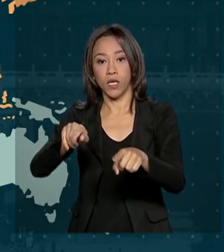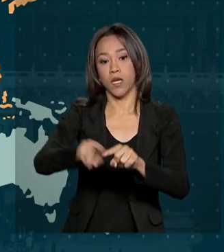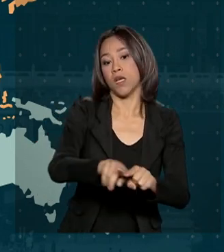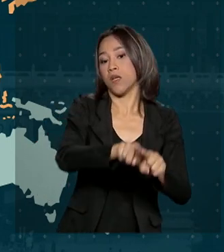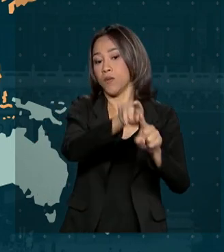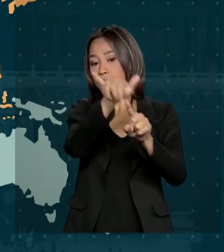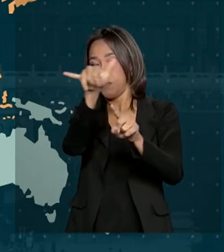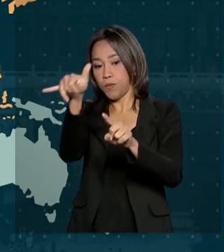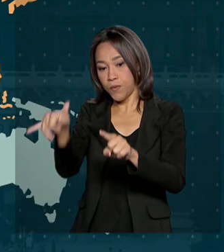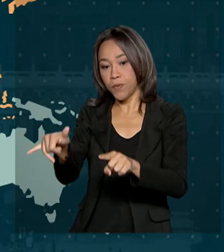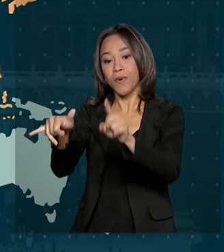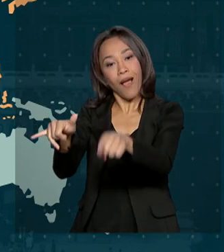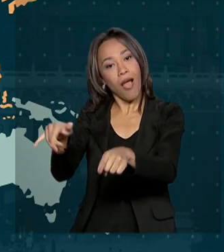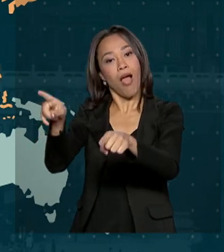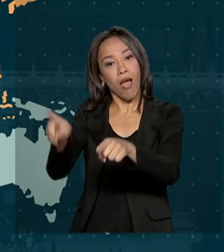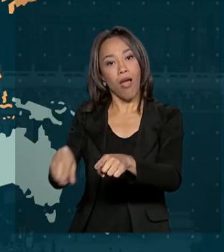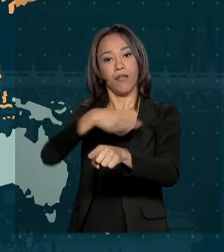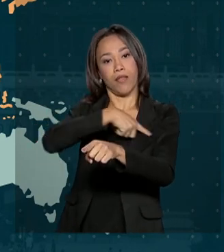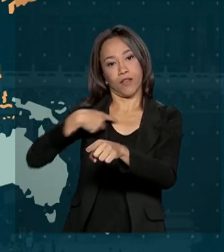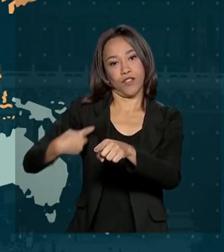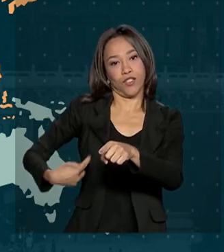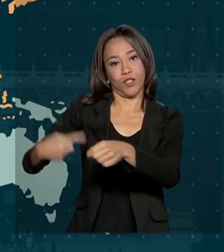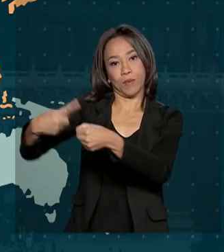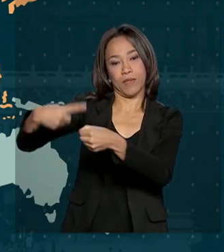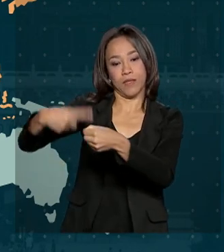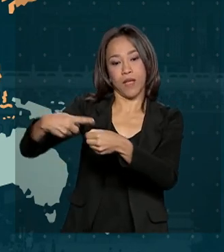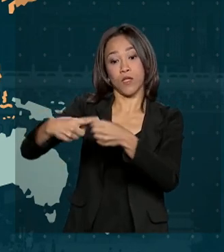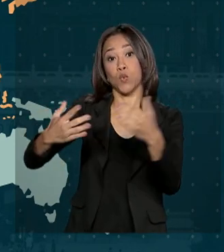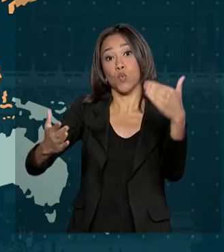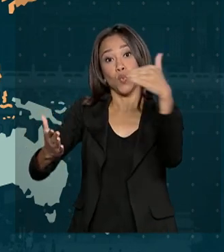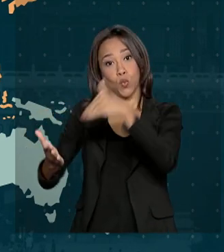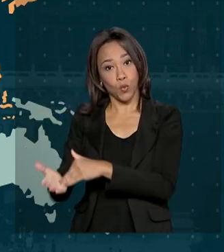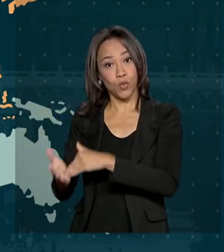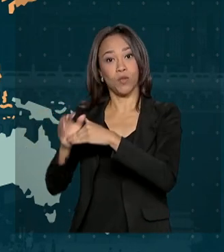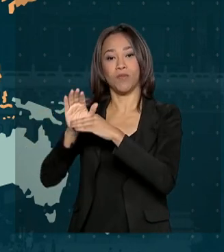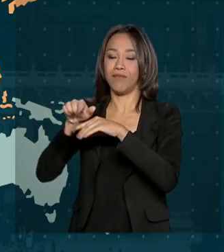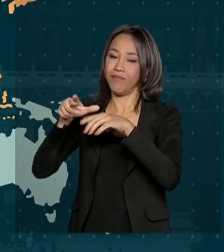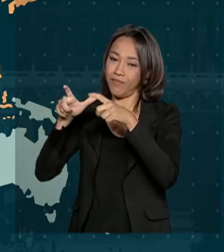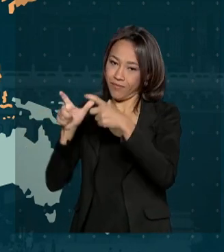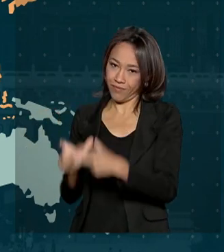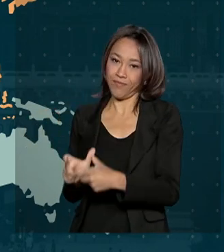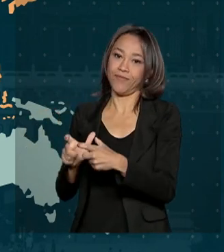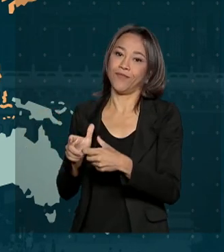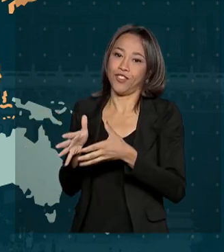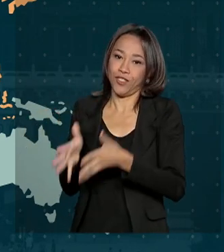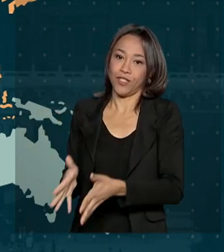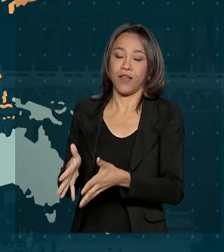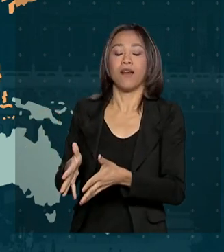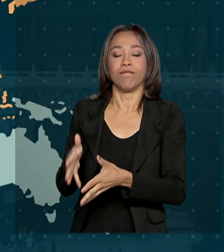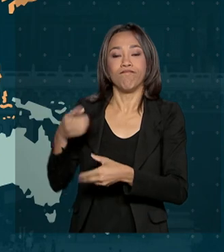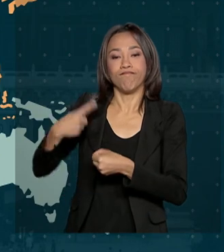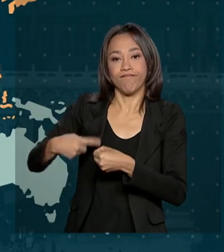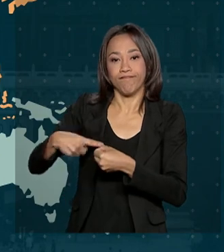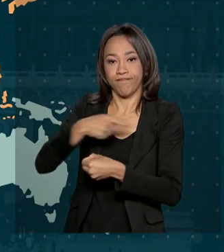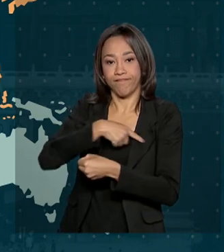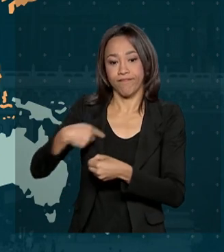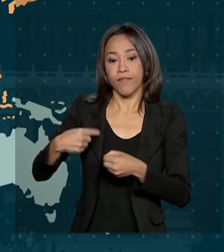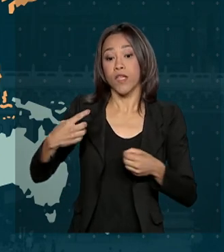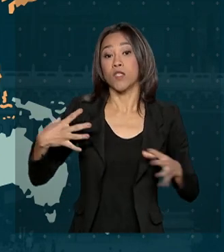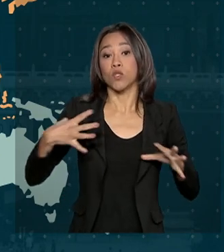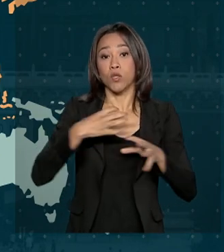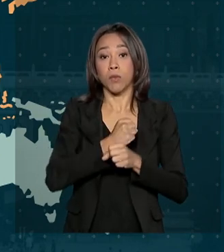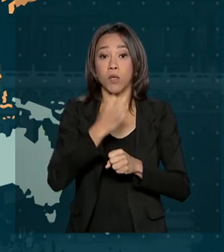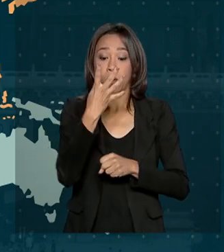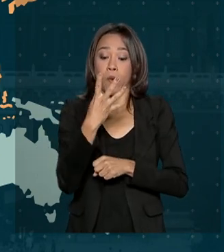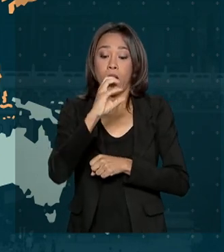parada já será na China, em Urumque, último ponto antes de chegar a Wuhan. Cerca de 40 brasileiros